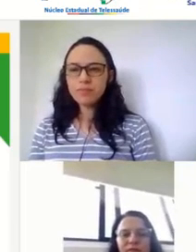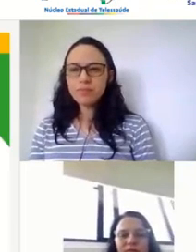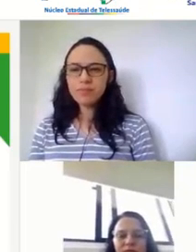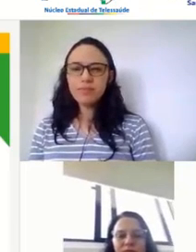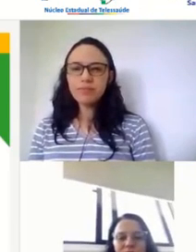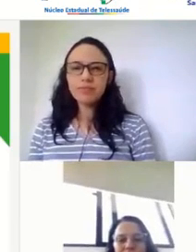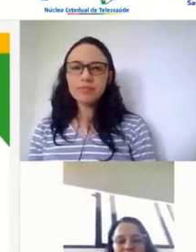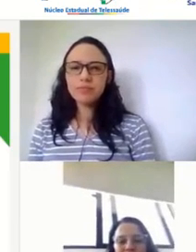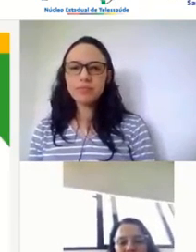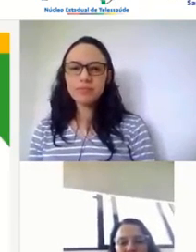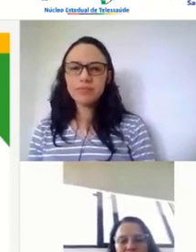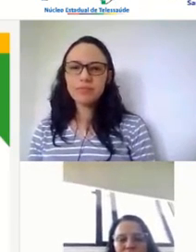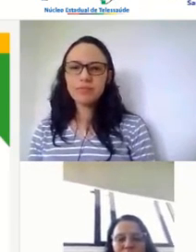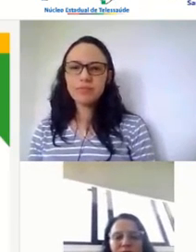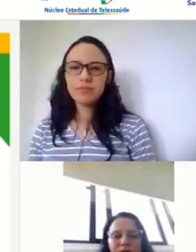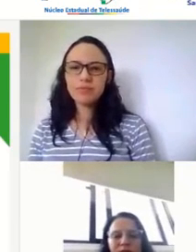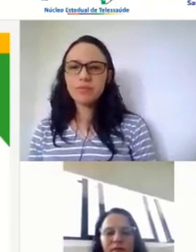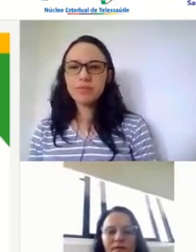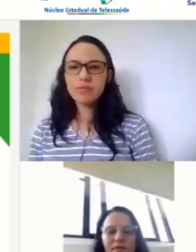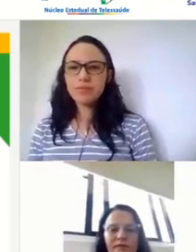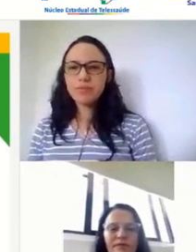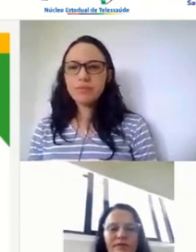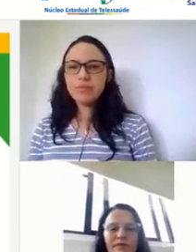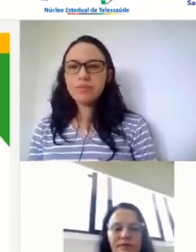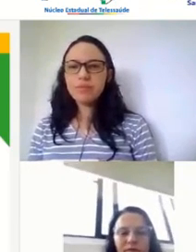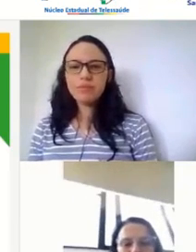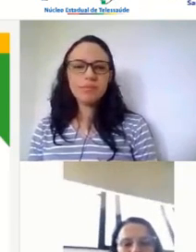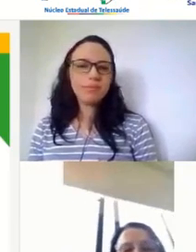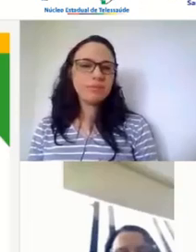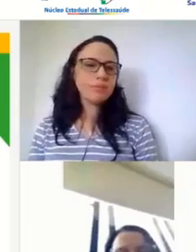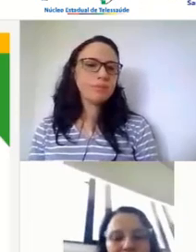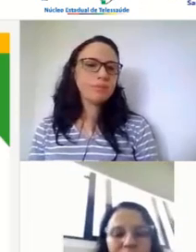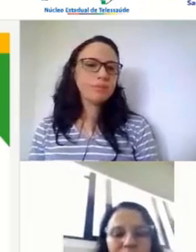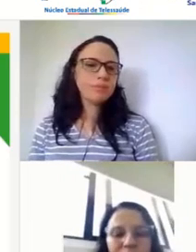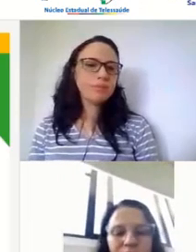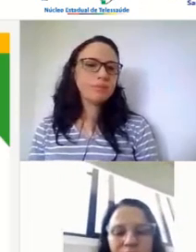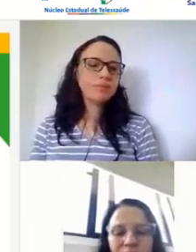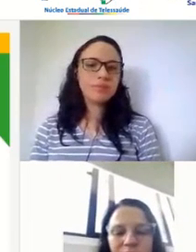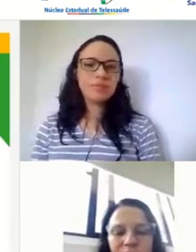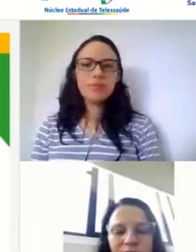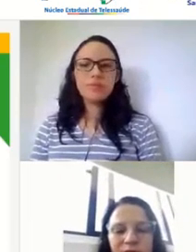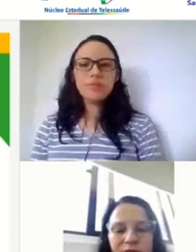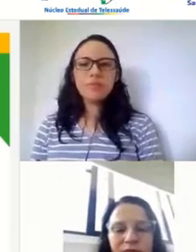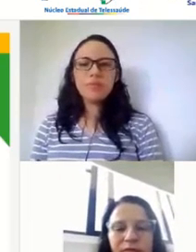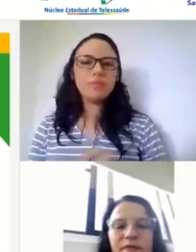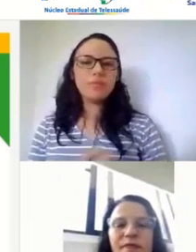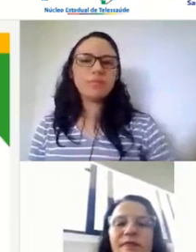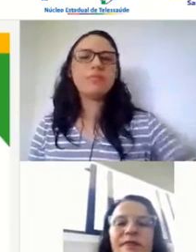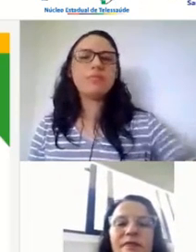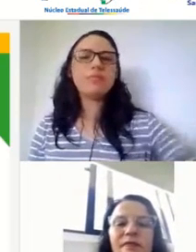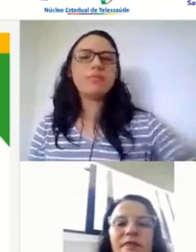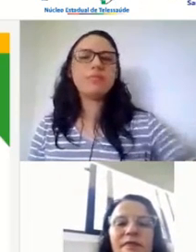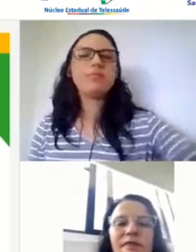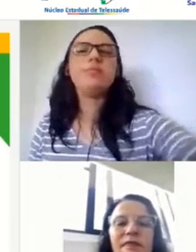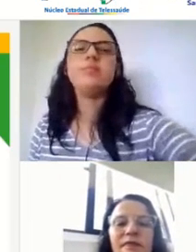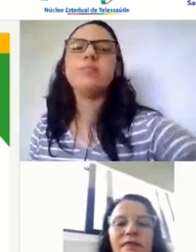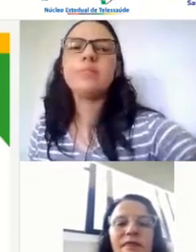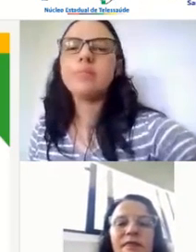será que vai aguentar por aqui ele tinha pedido a fala que saiu